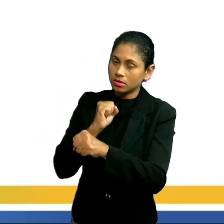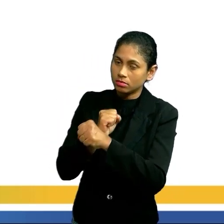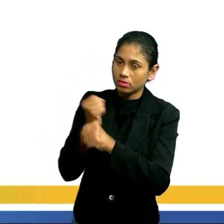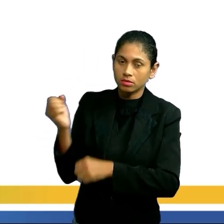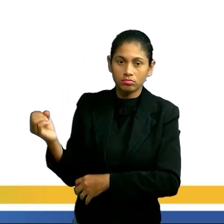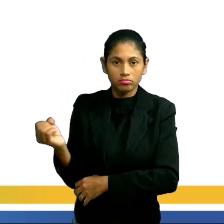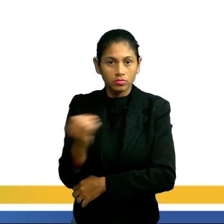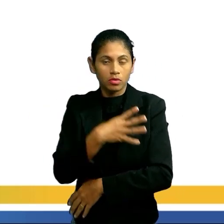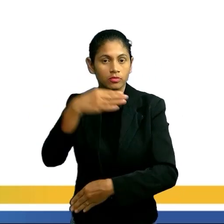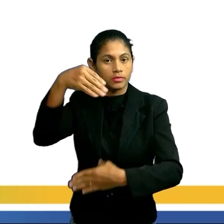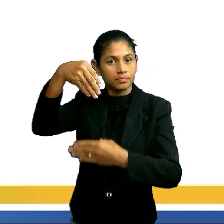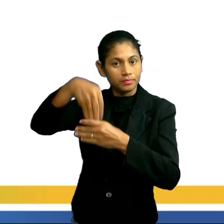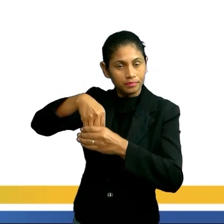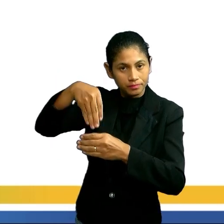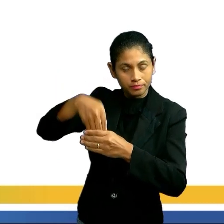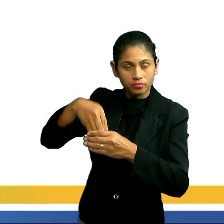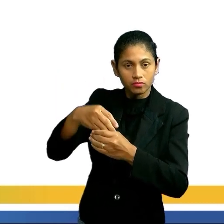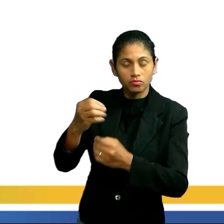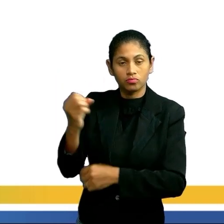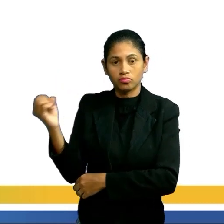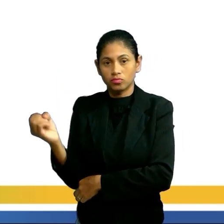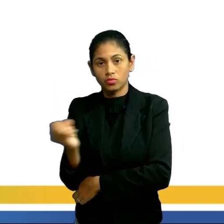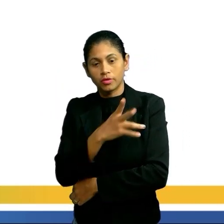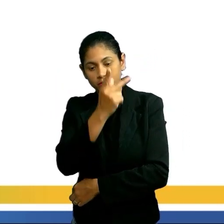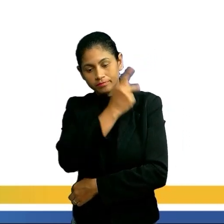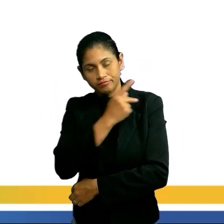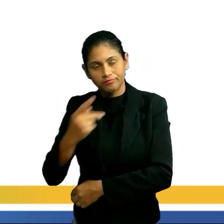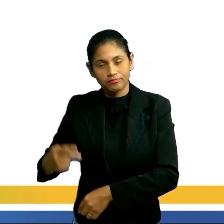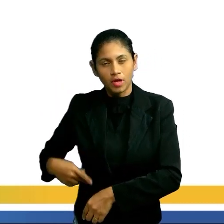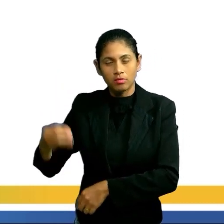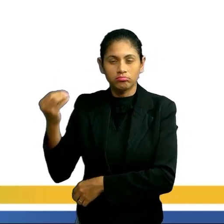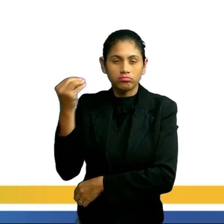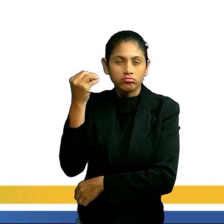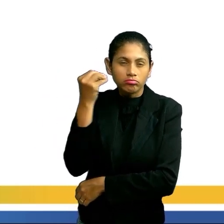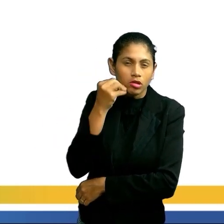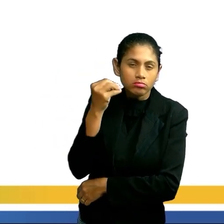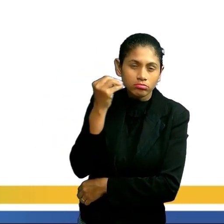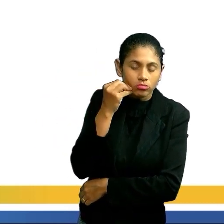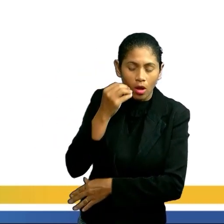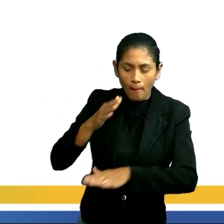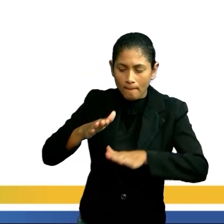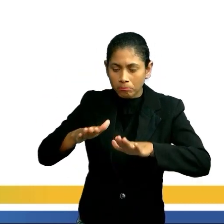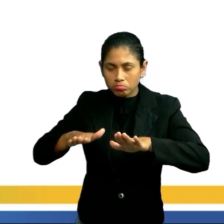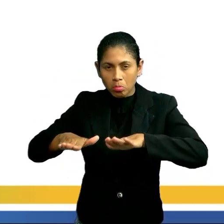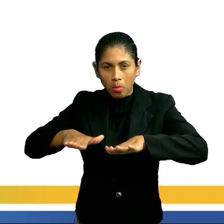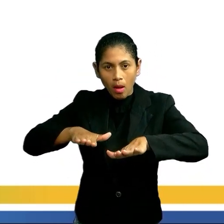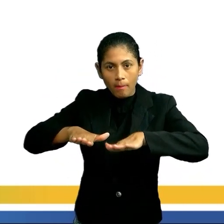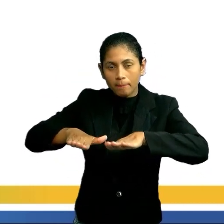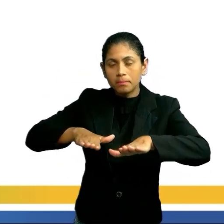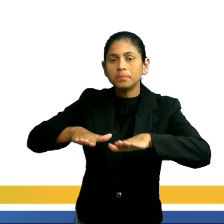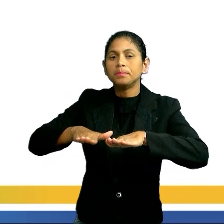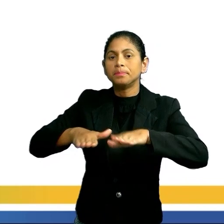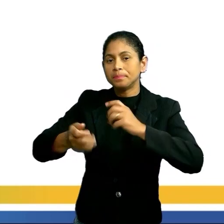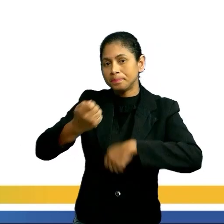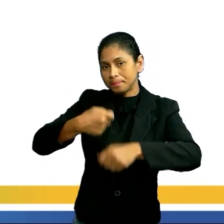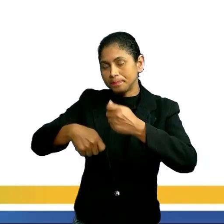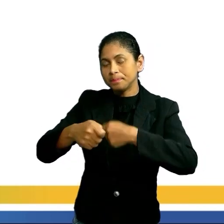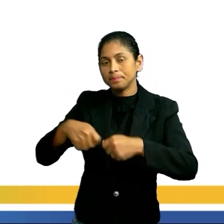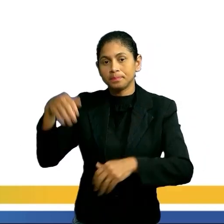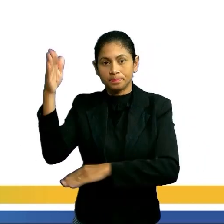novo presidente que venha, né, tentar equilibrar a economia, a sociedade do Brasil nesse